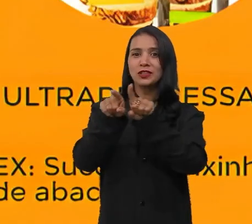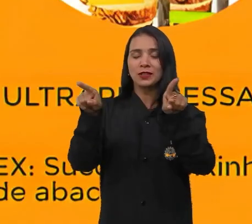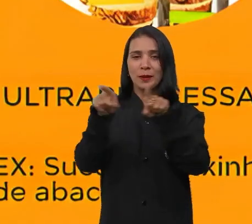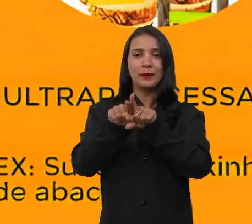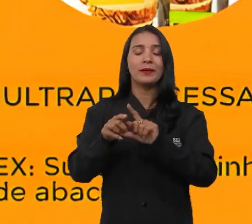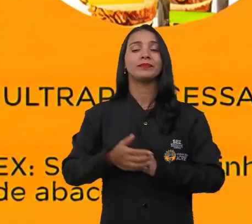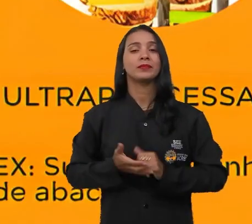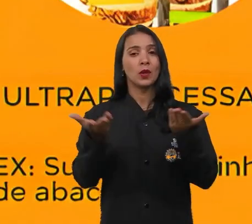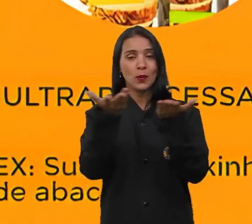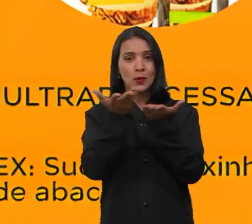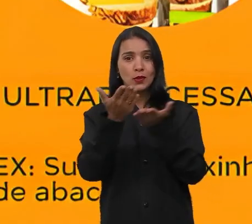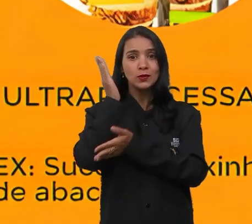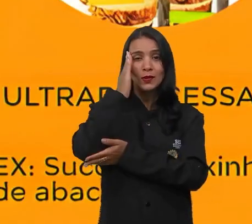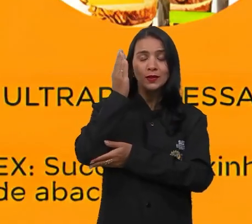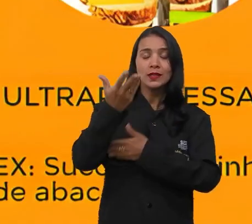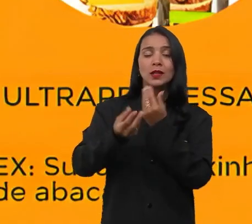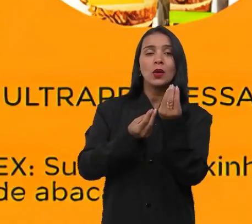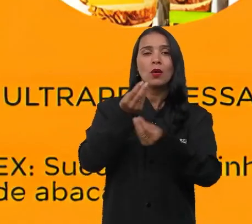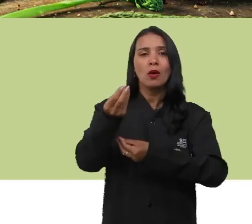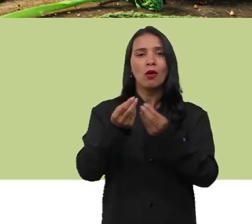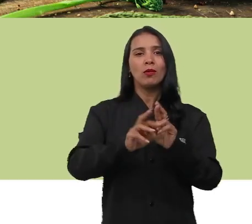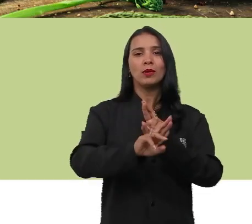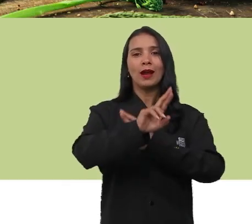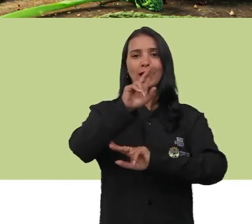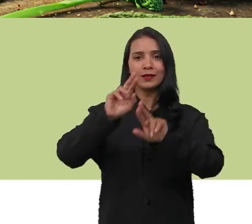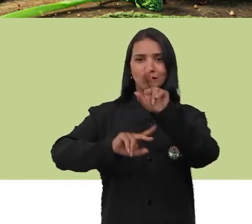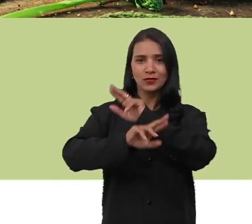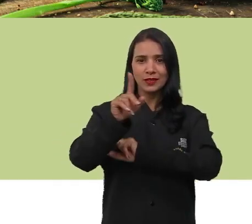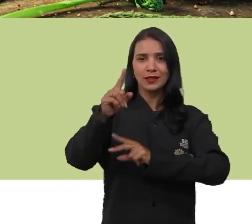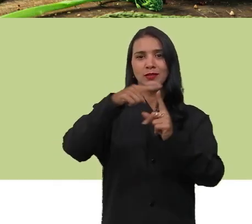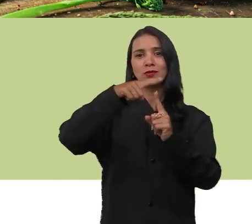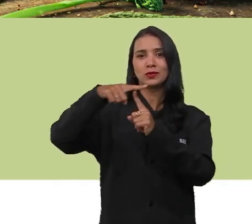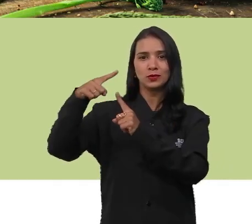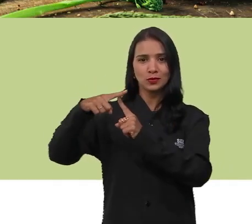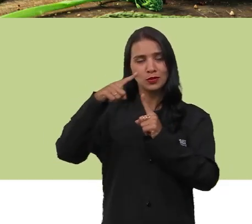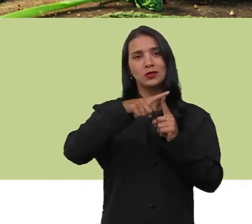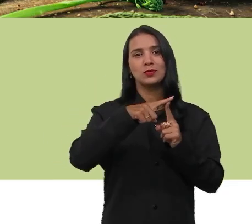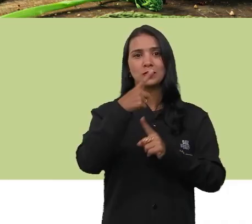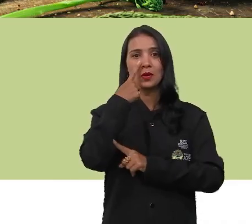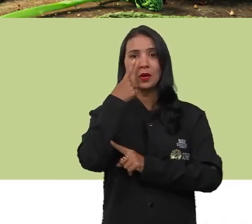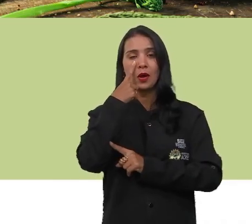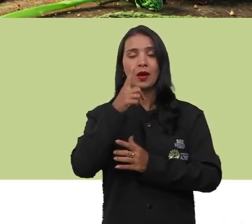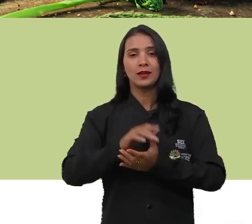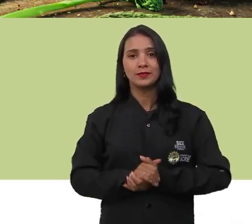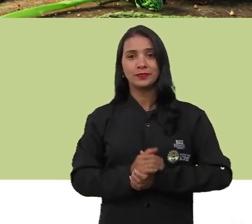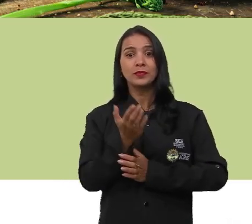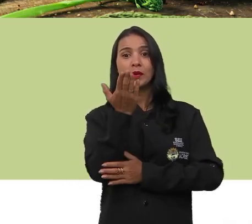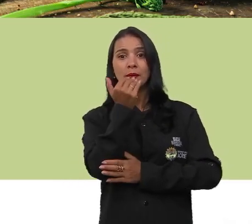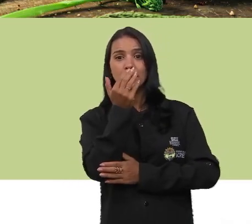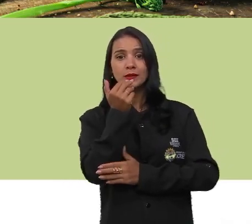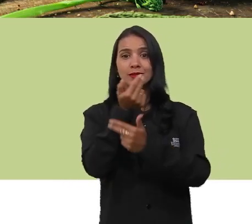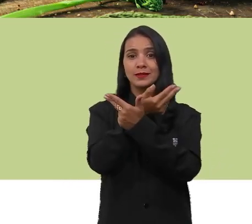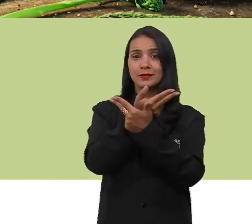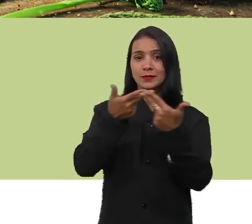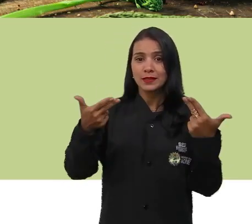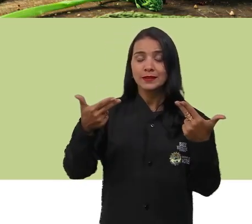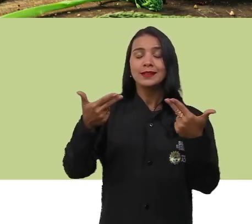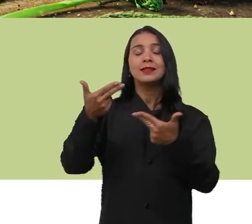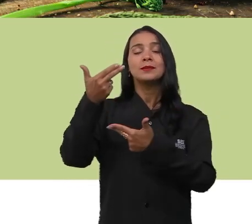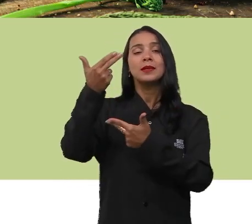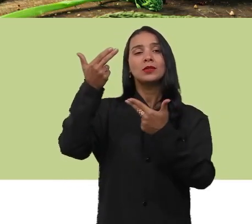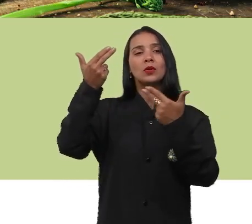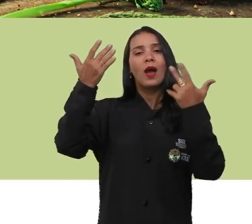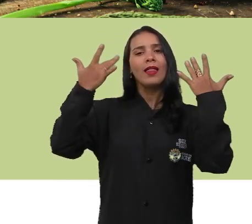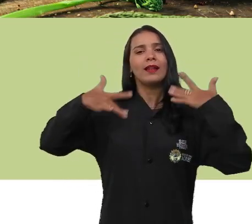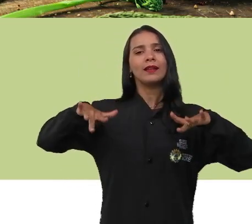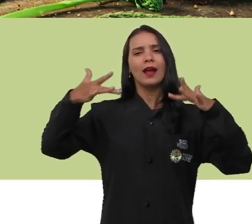diferença entre cada um desses tipos de abacaxi. Então, aqui, ó, gente, os alimentos in natura, né? São os